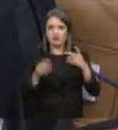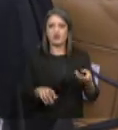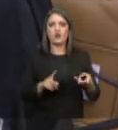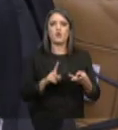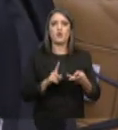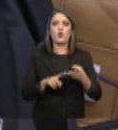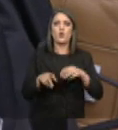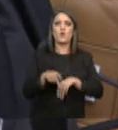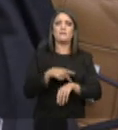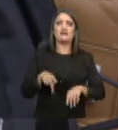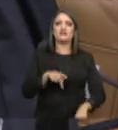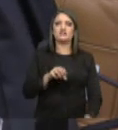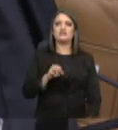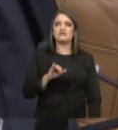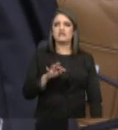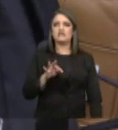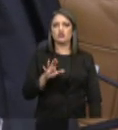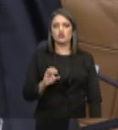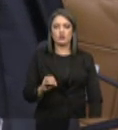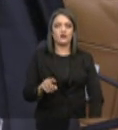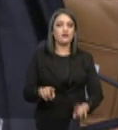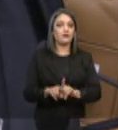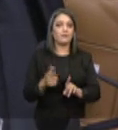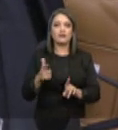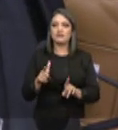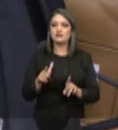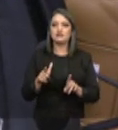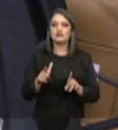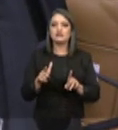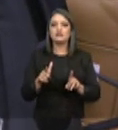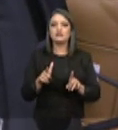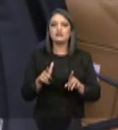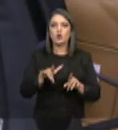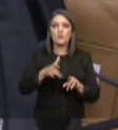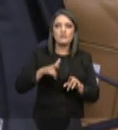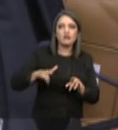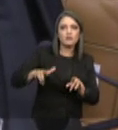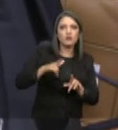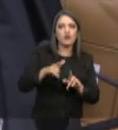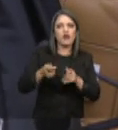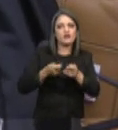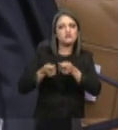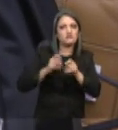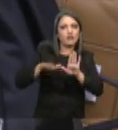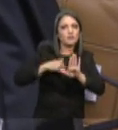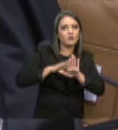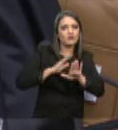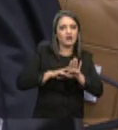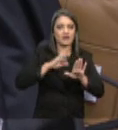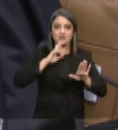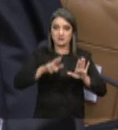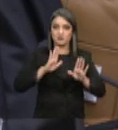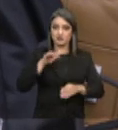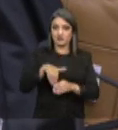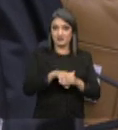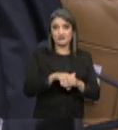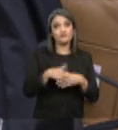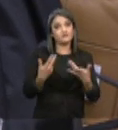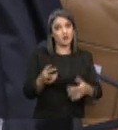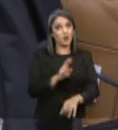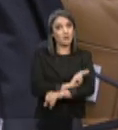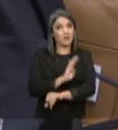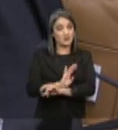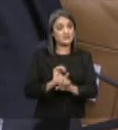de sítio e jamais manipular o resultado de qualquer eleição foi o que defendeu Rui Barbosa